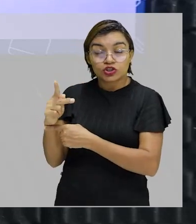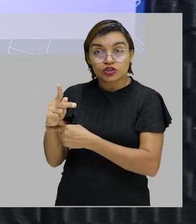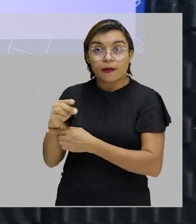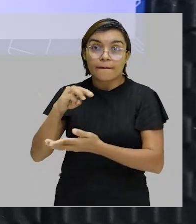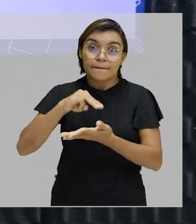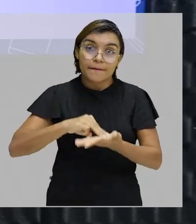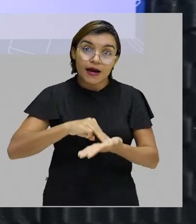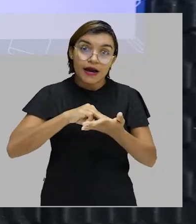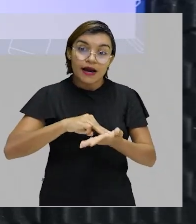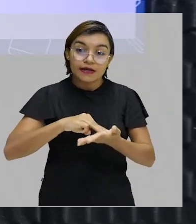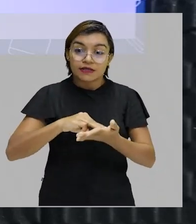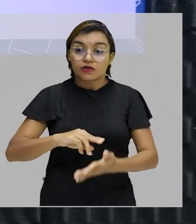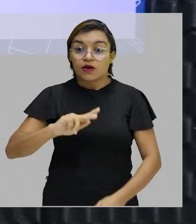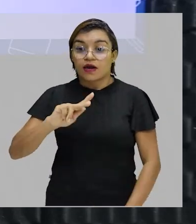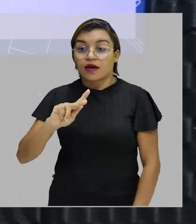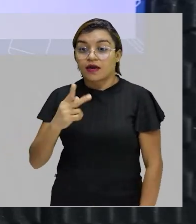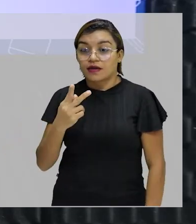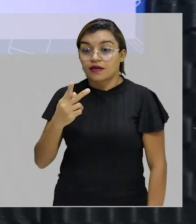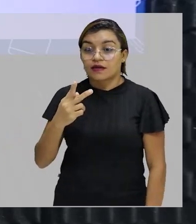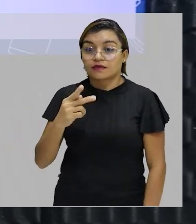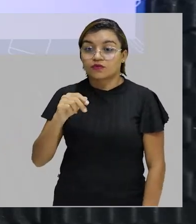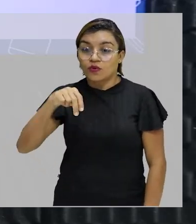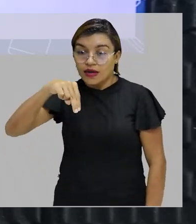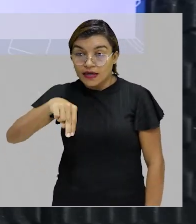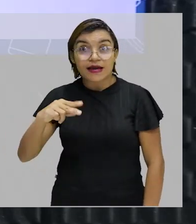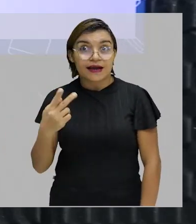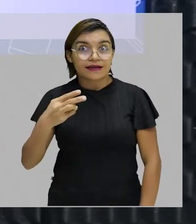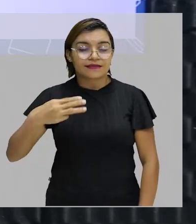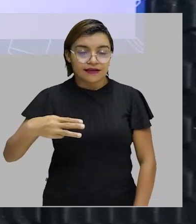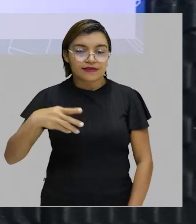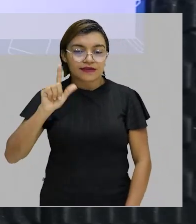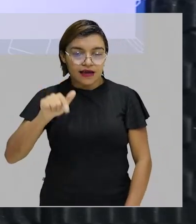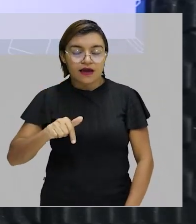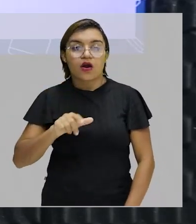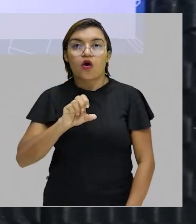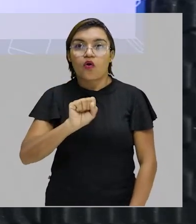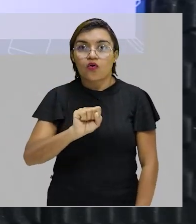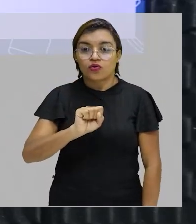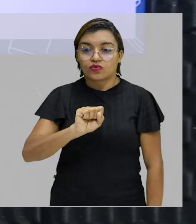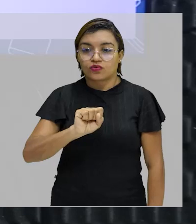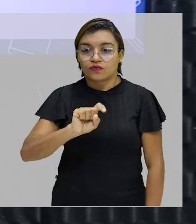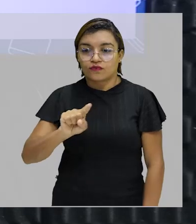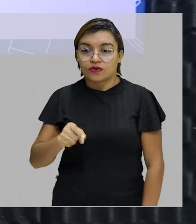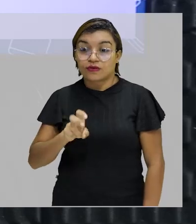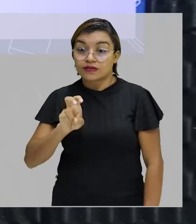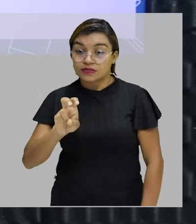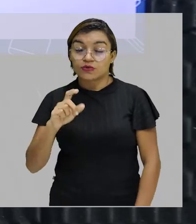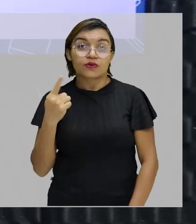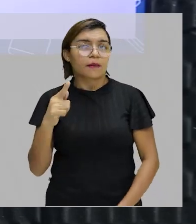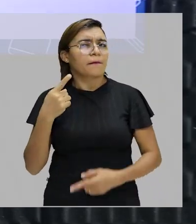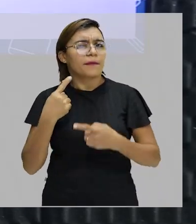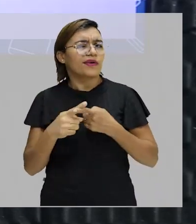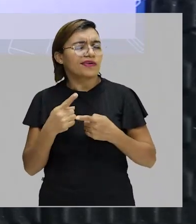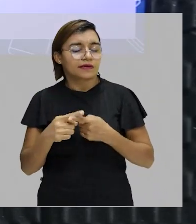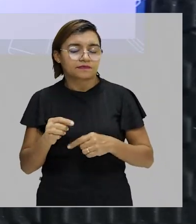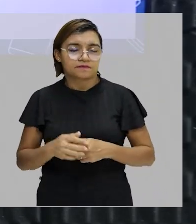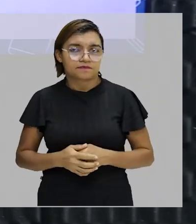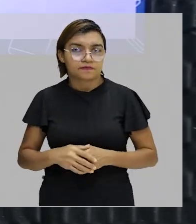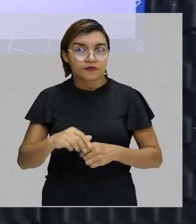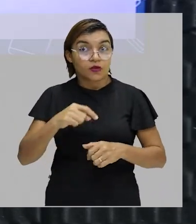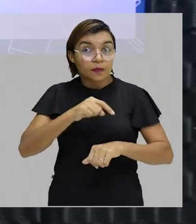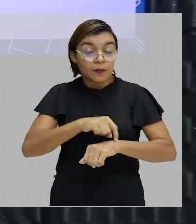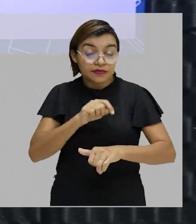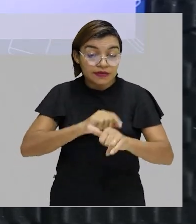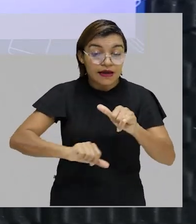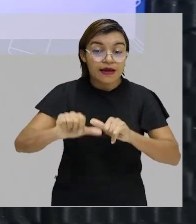da amônia obtida vai ser de 8,5 gramas. Show? Por quê? Porque nessa reação nós temos